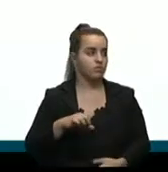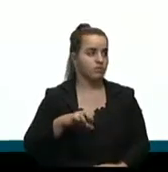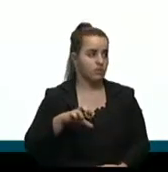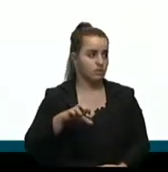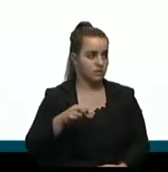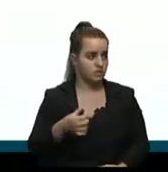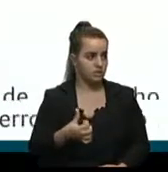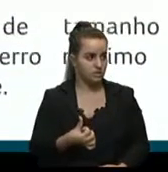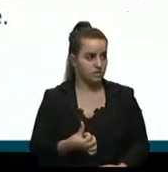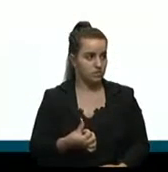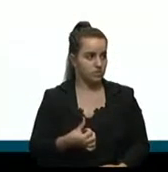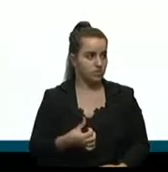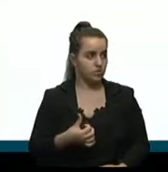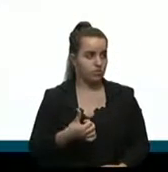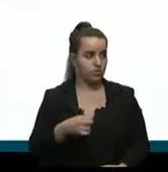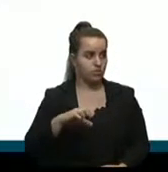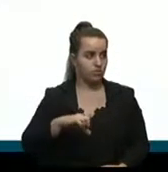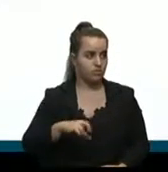95%.